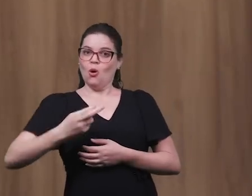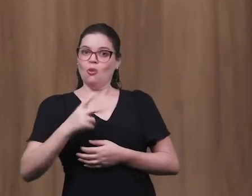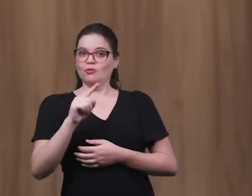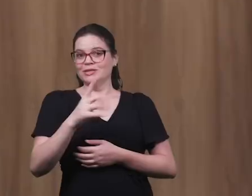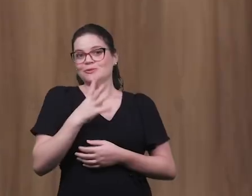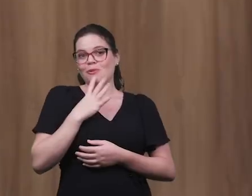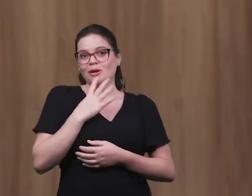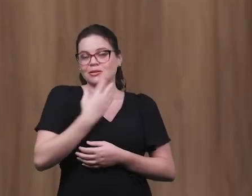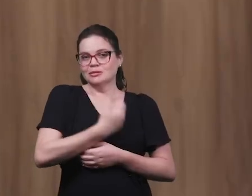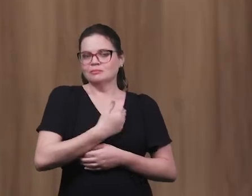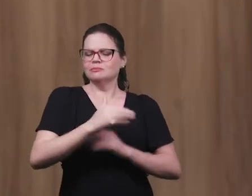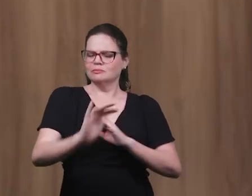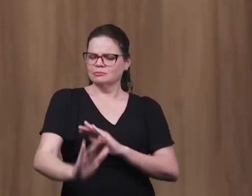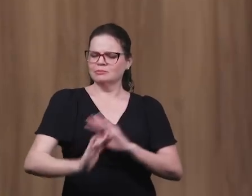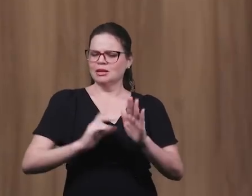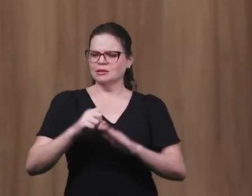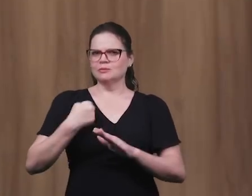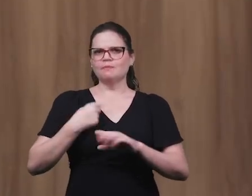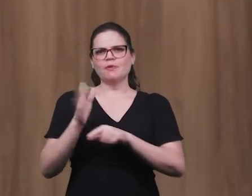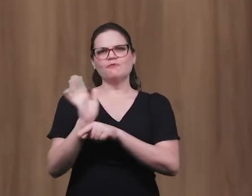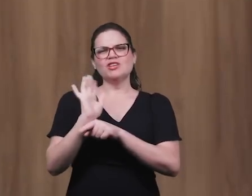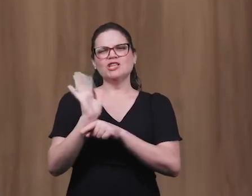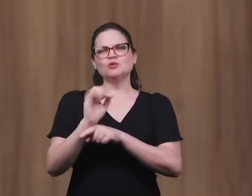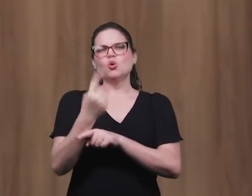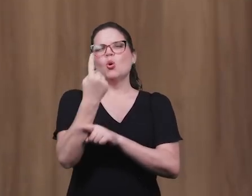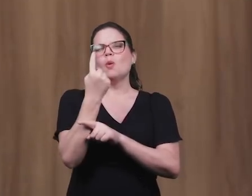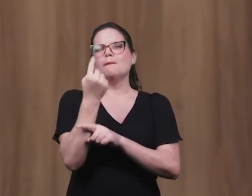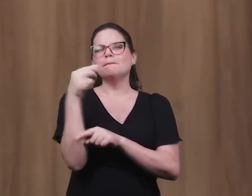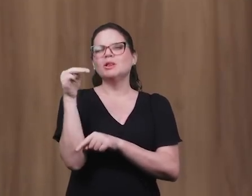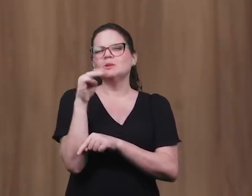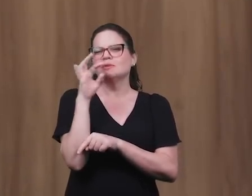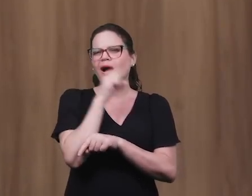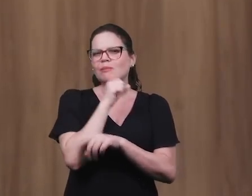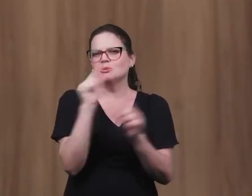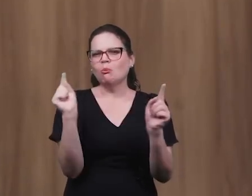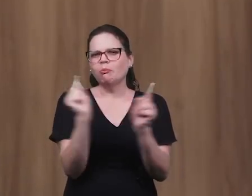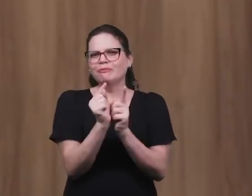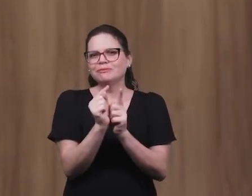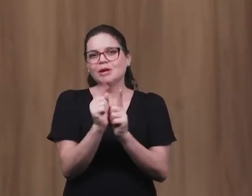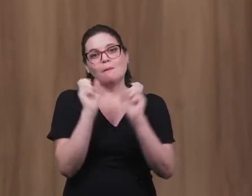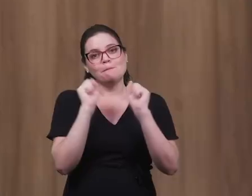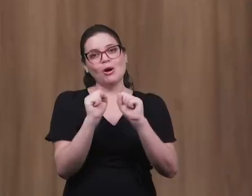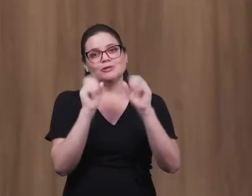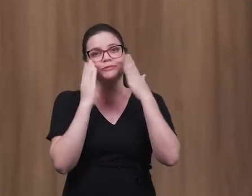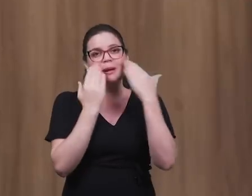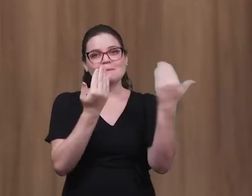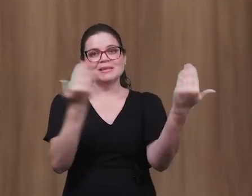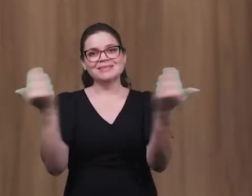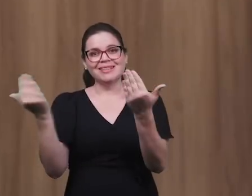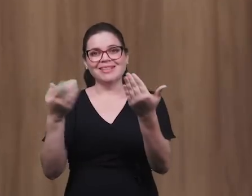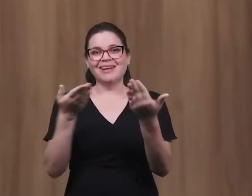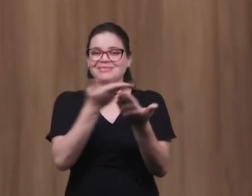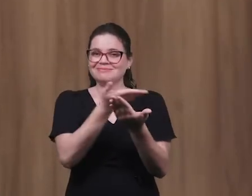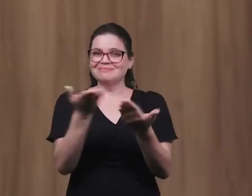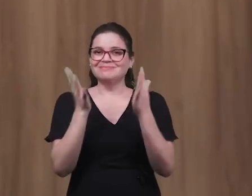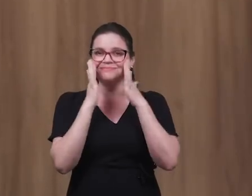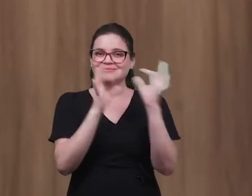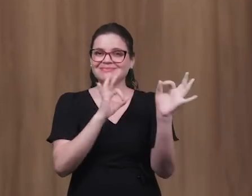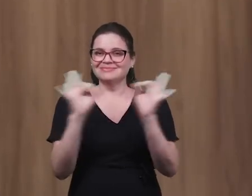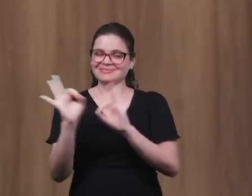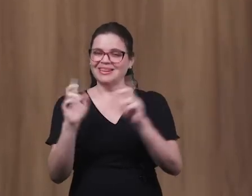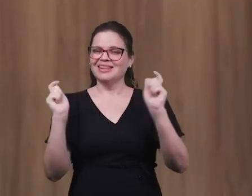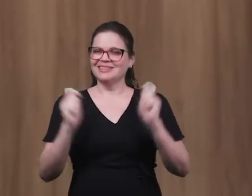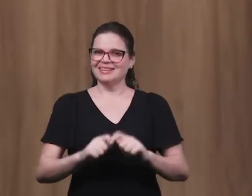conhecido, mande para nós um vídeo de até 1 minuto e quem sabe o seu vídeo pode ser selecionado e